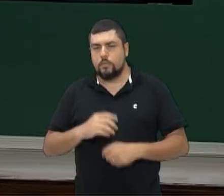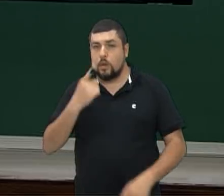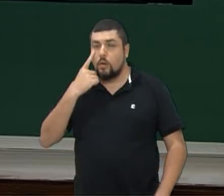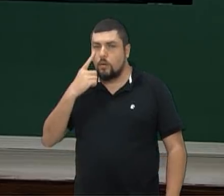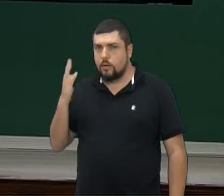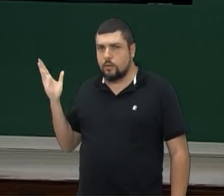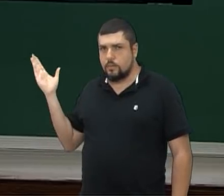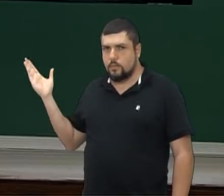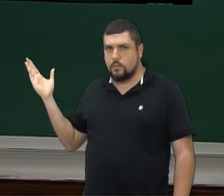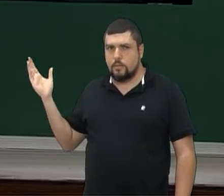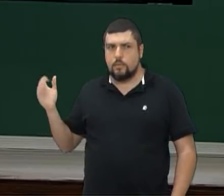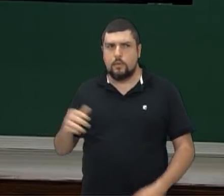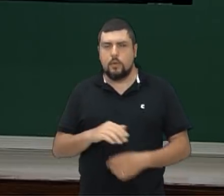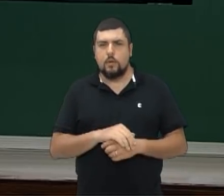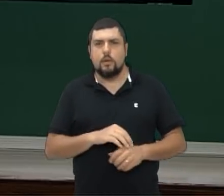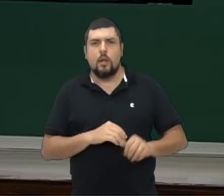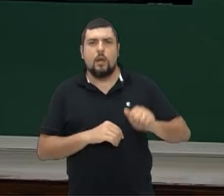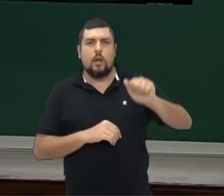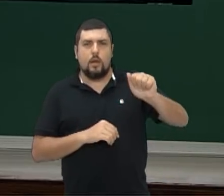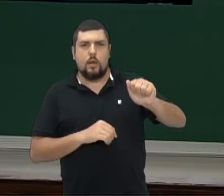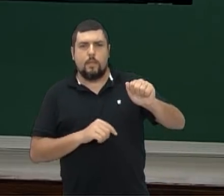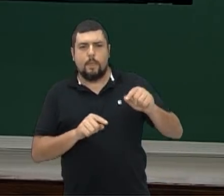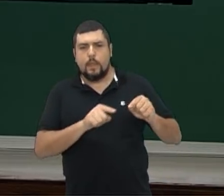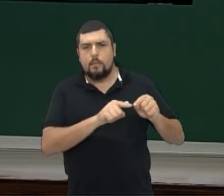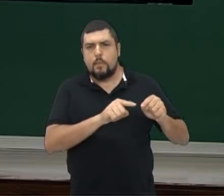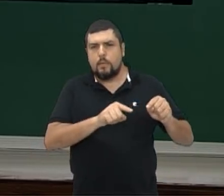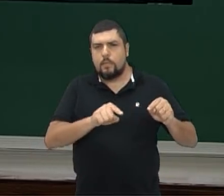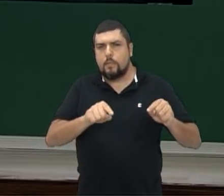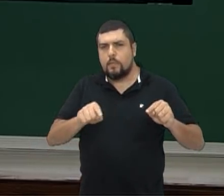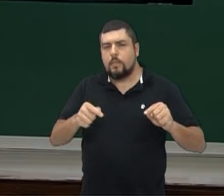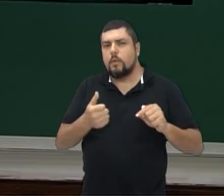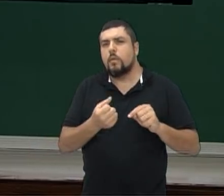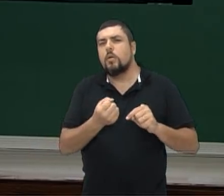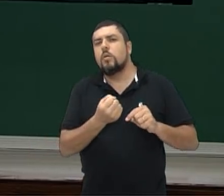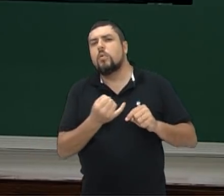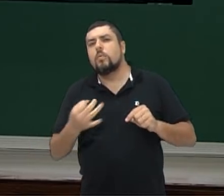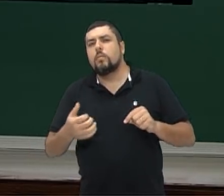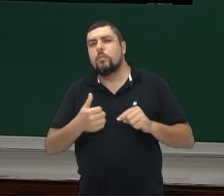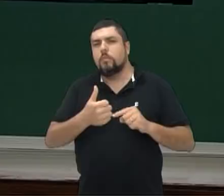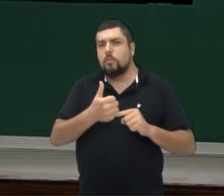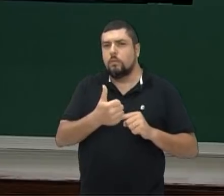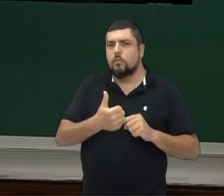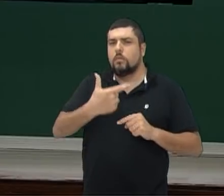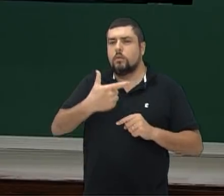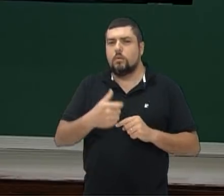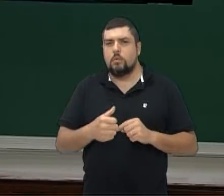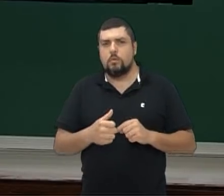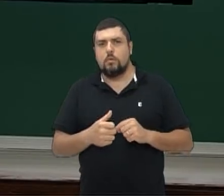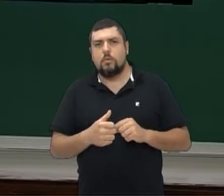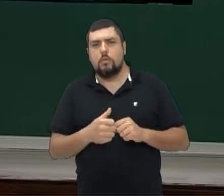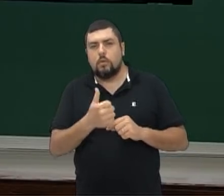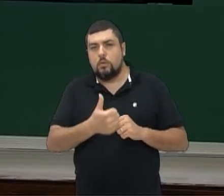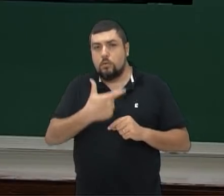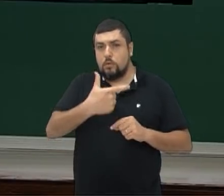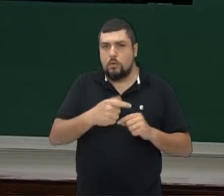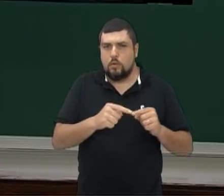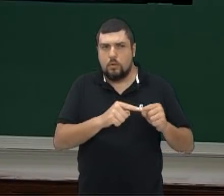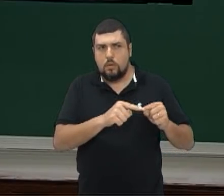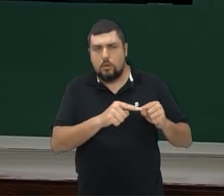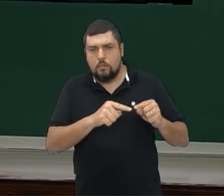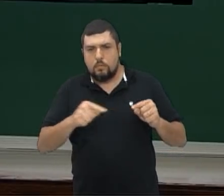sua medida em 12 medidas. Quando realizamos a